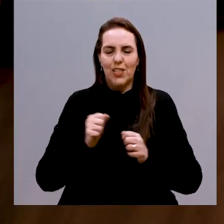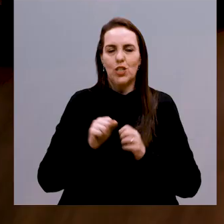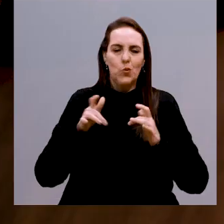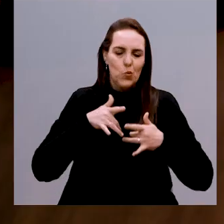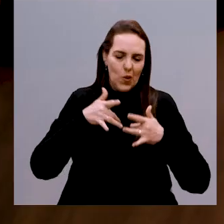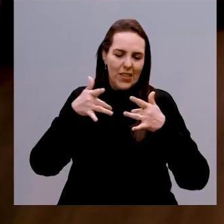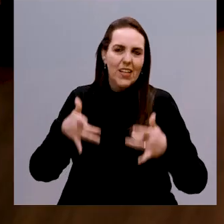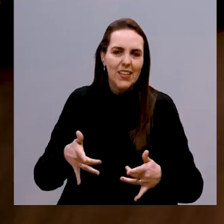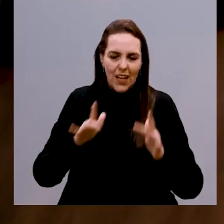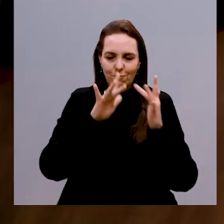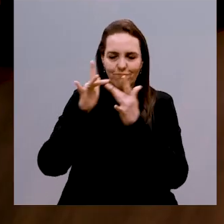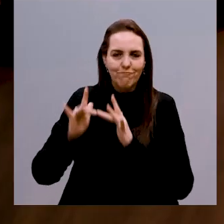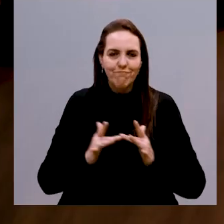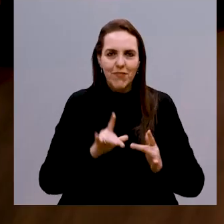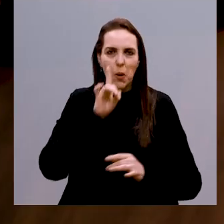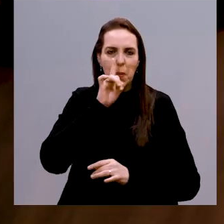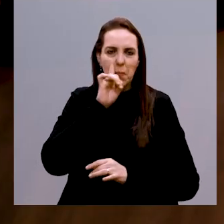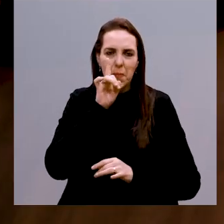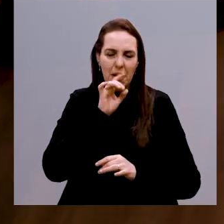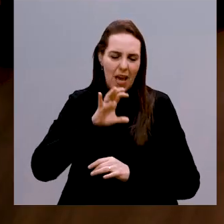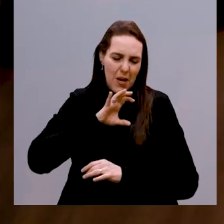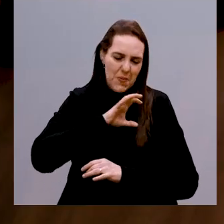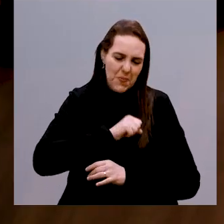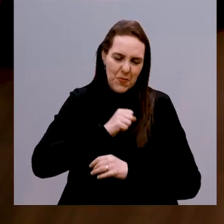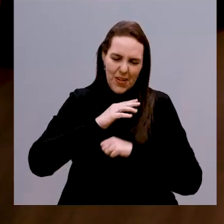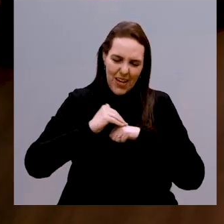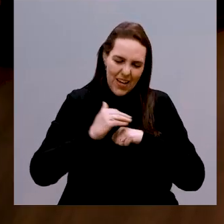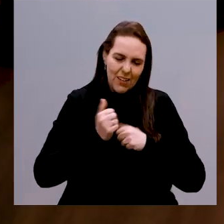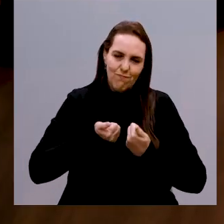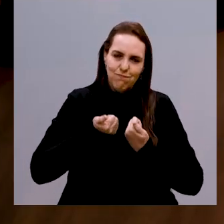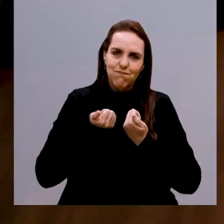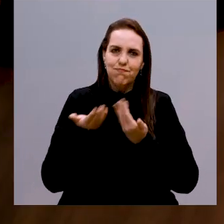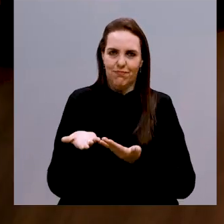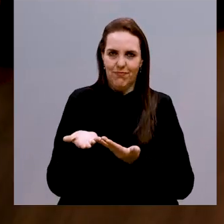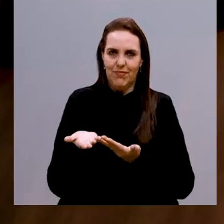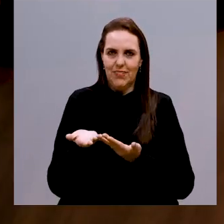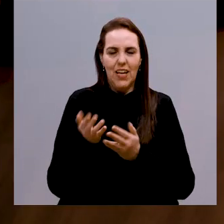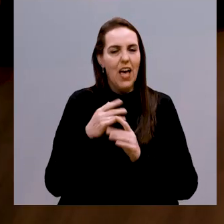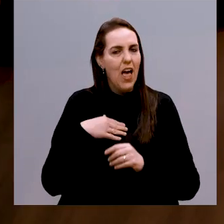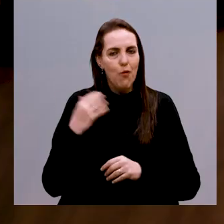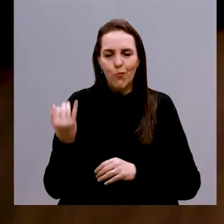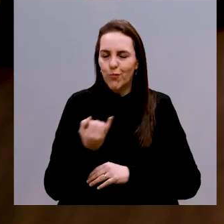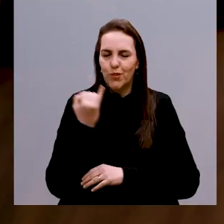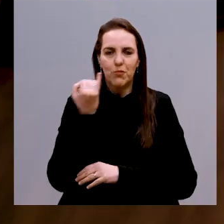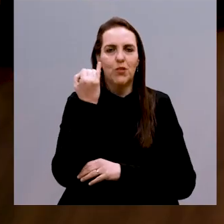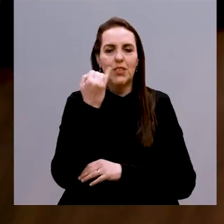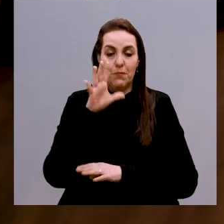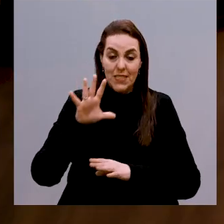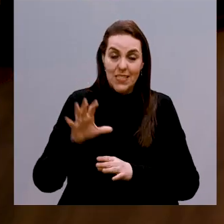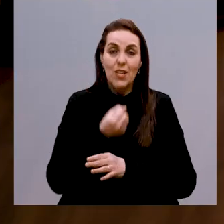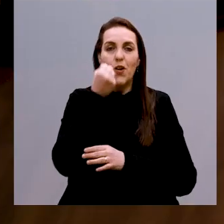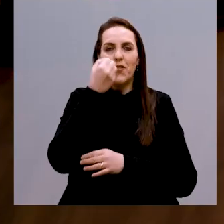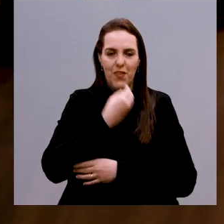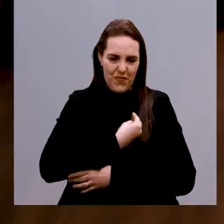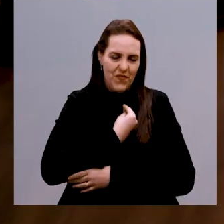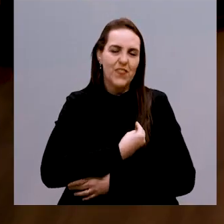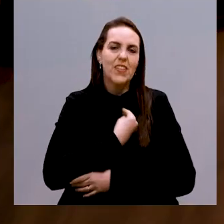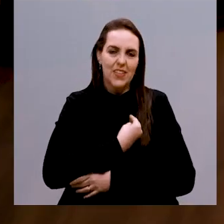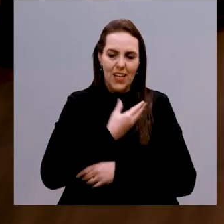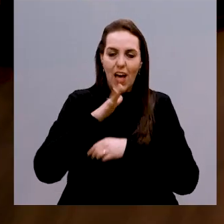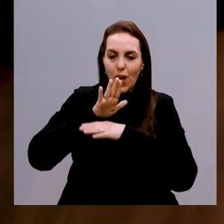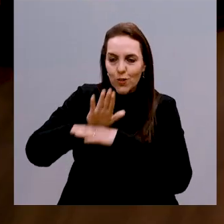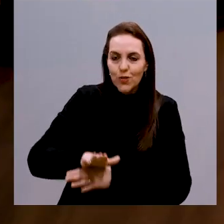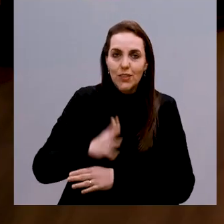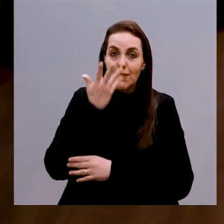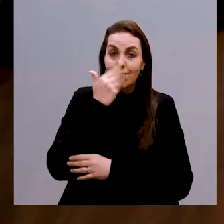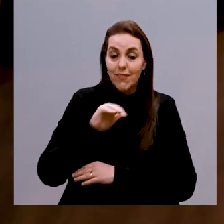que conecta mães, é um ato de amor, doar, de carinho, né? Então faz toda a diferença aí, pode salvar vidas,